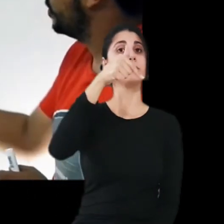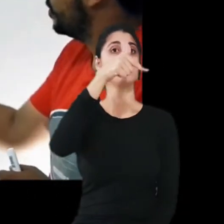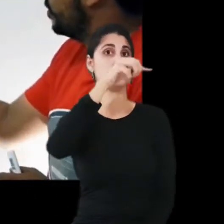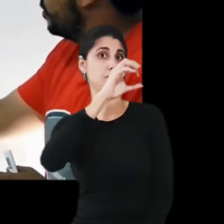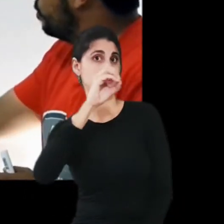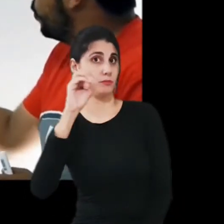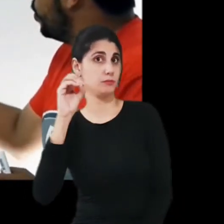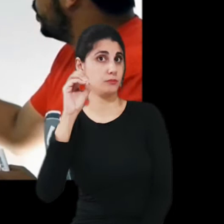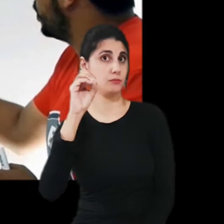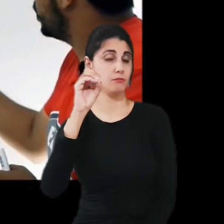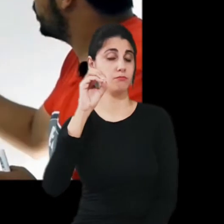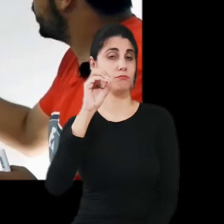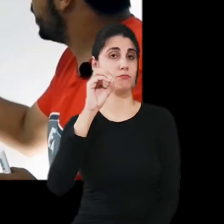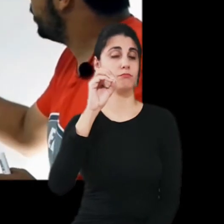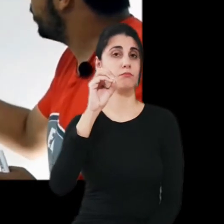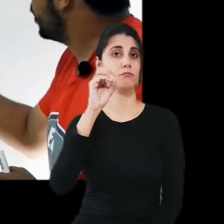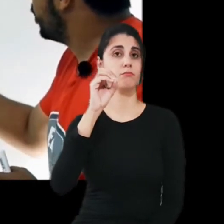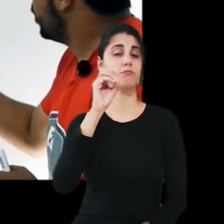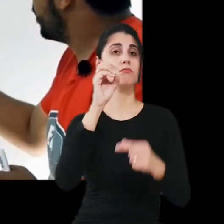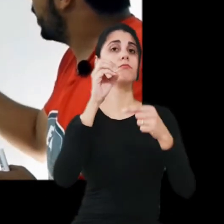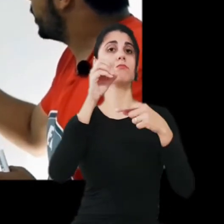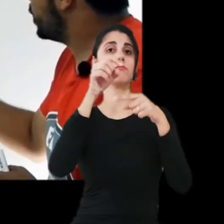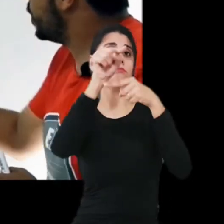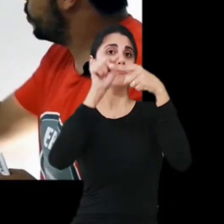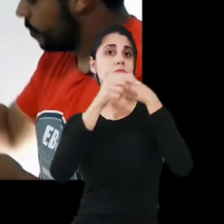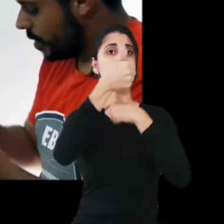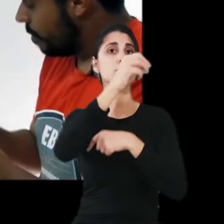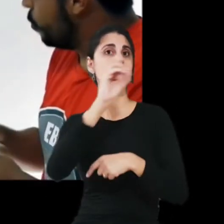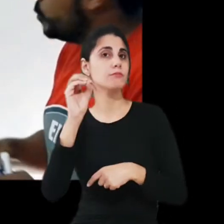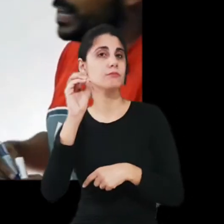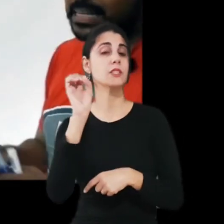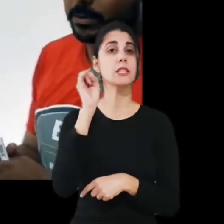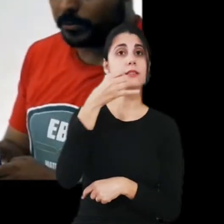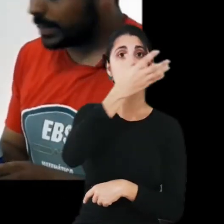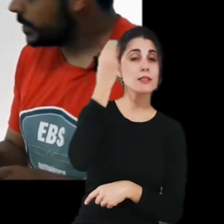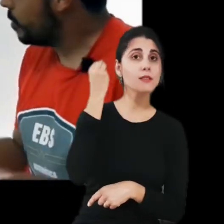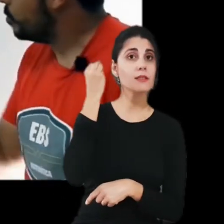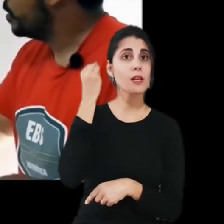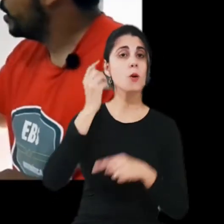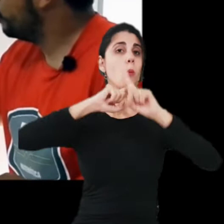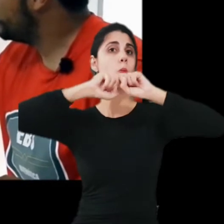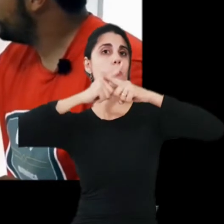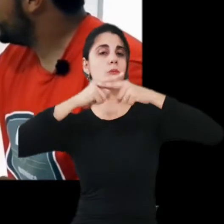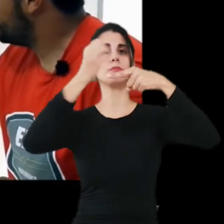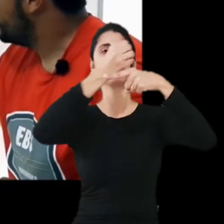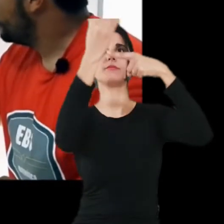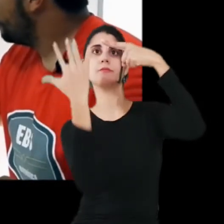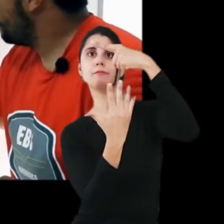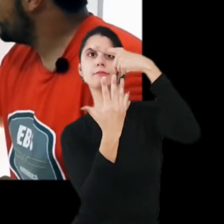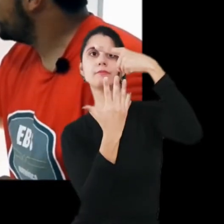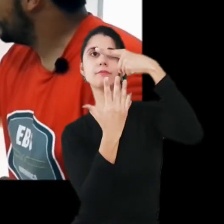2.700 por 100. Para quem esqueceu, multiplicação de fração, eu